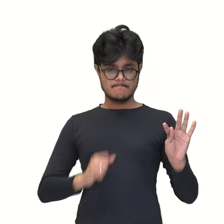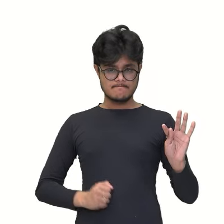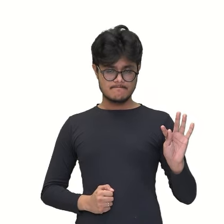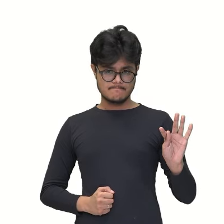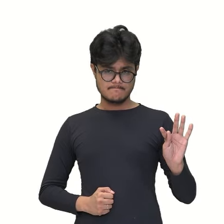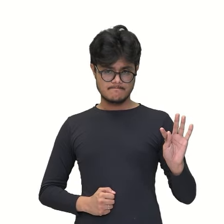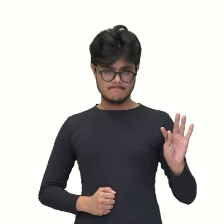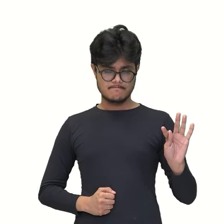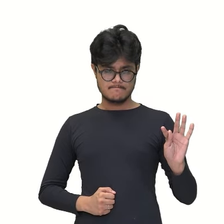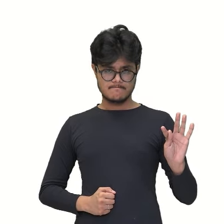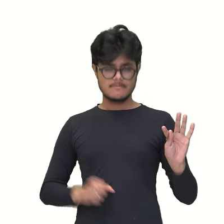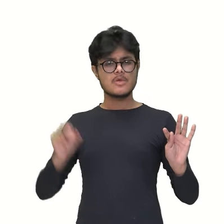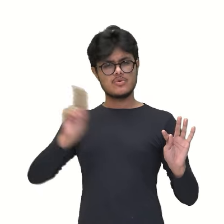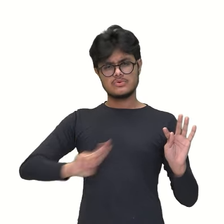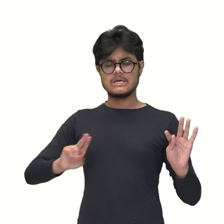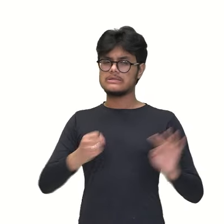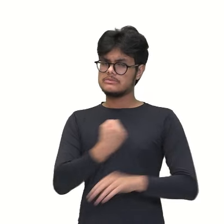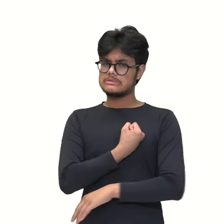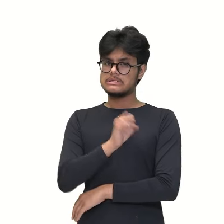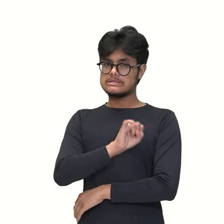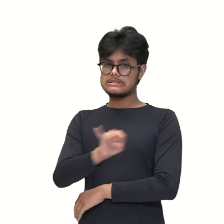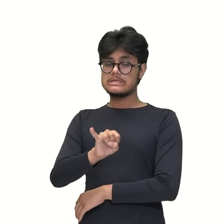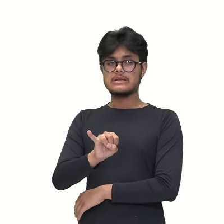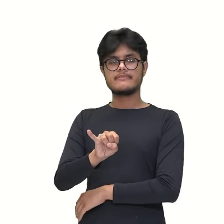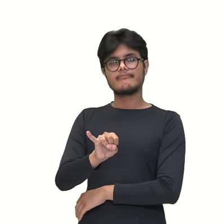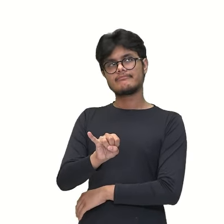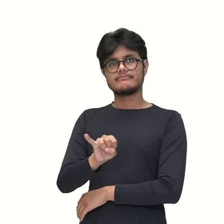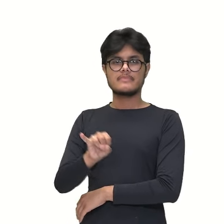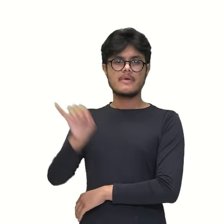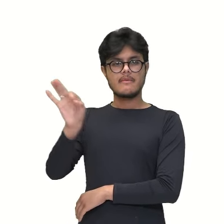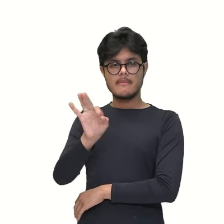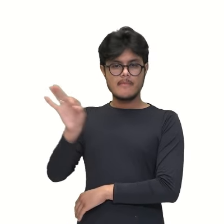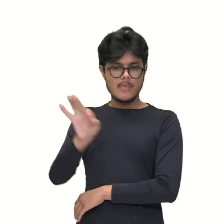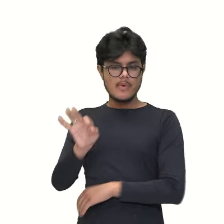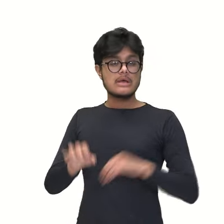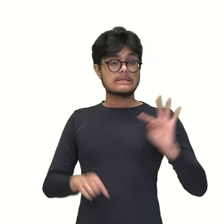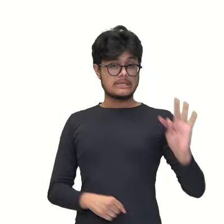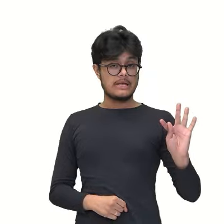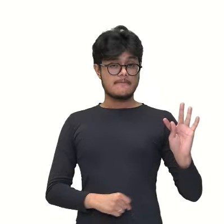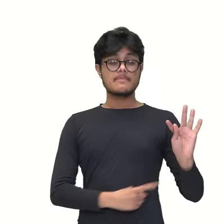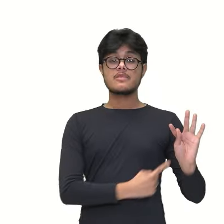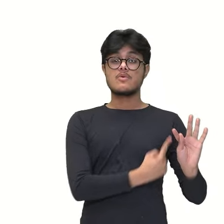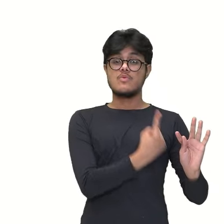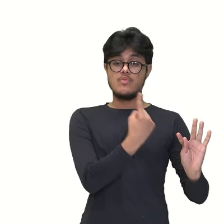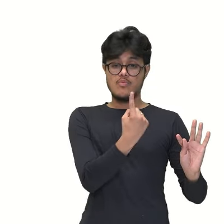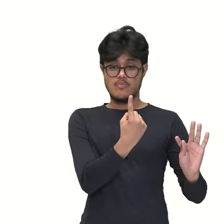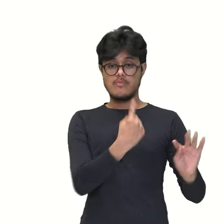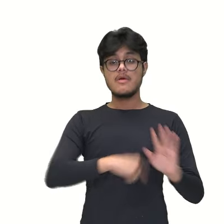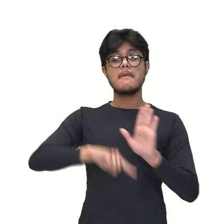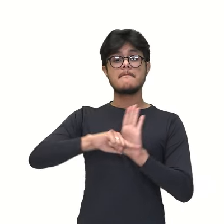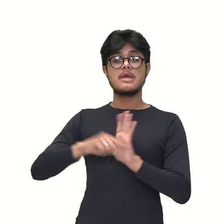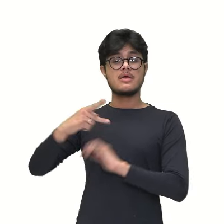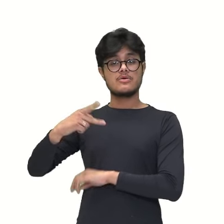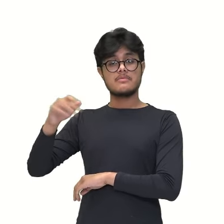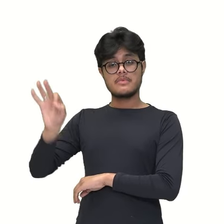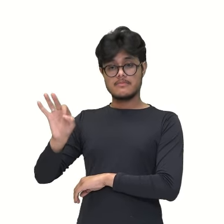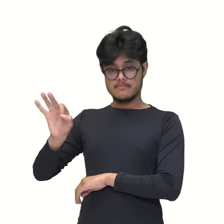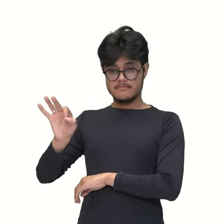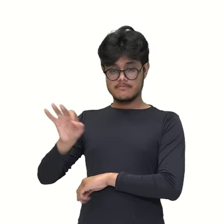Como o valor, a taxa, sempre vai ser igual né?